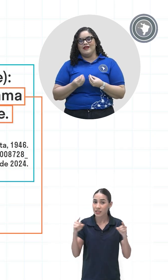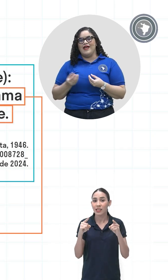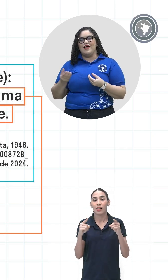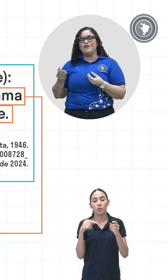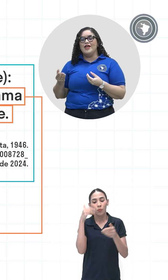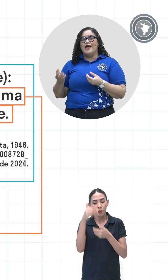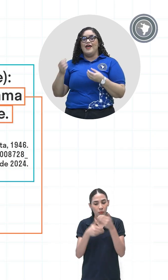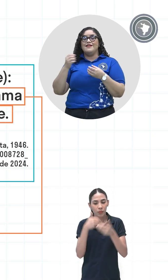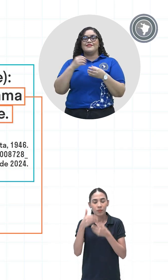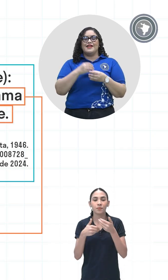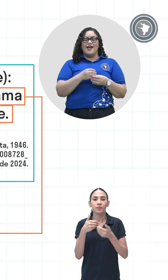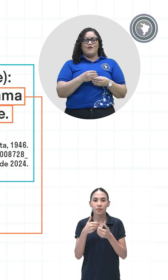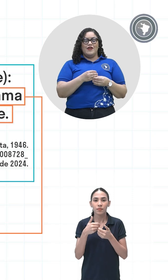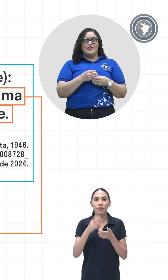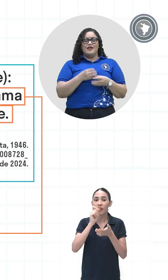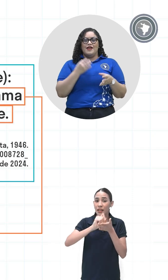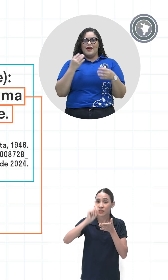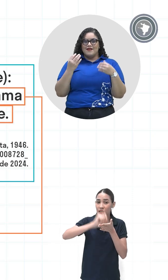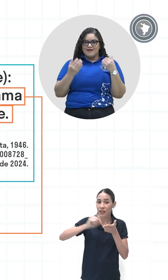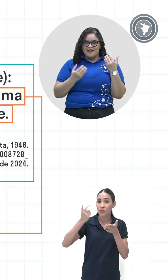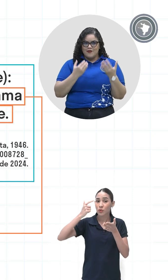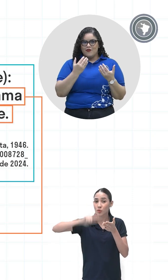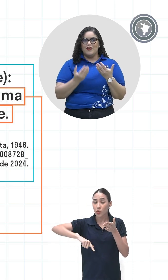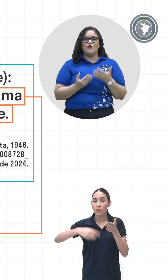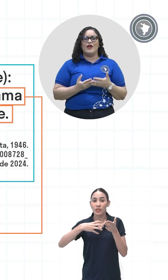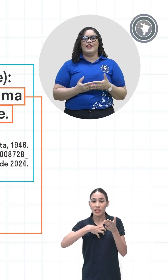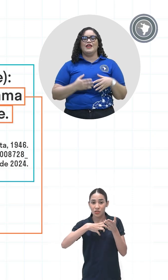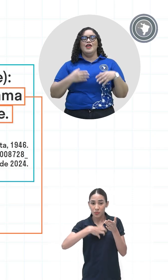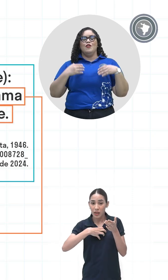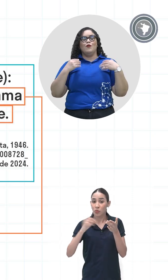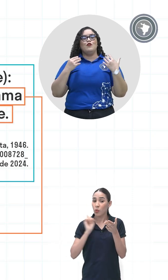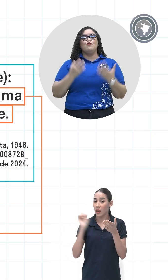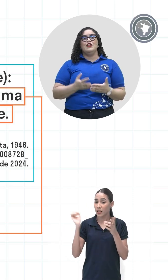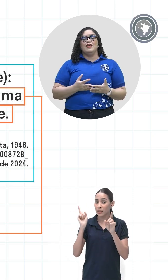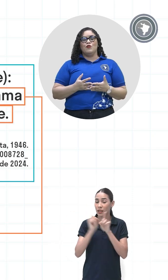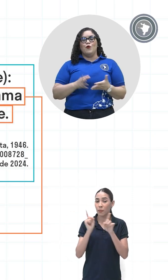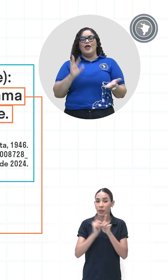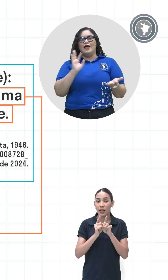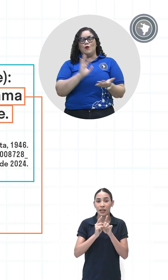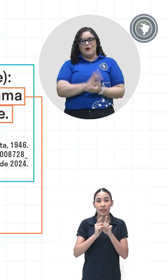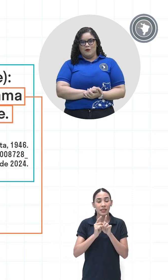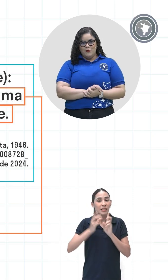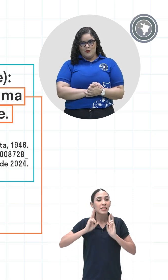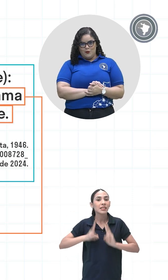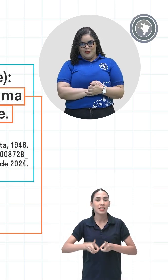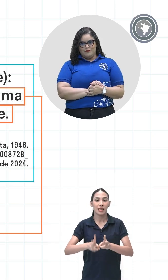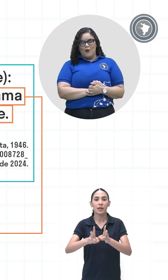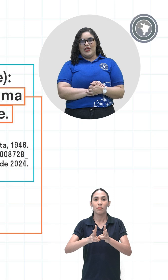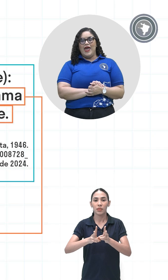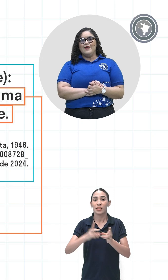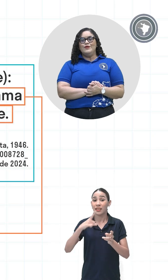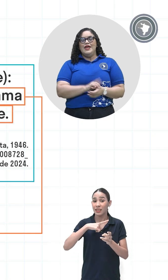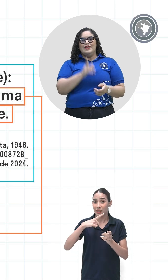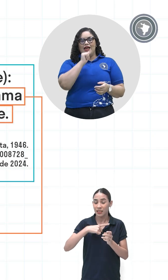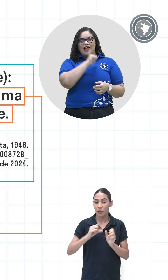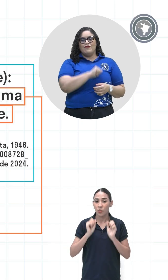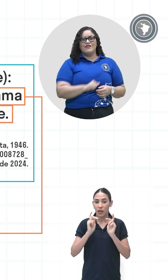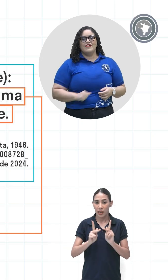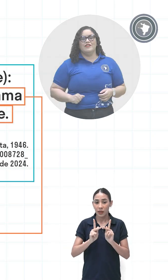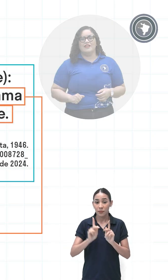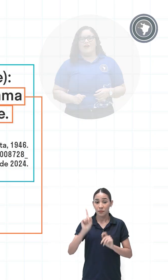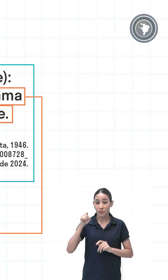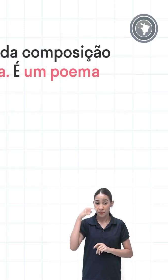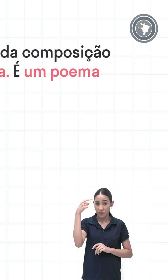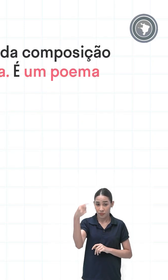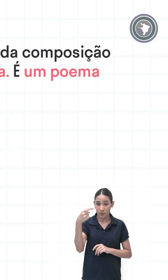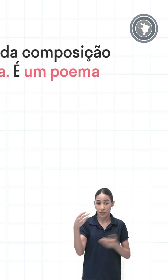intertextualidade, reescrevem esse sentido aqui do infinito, enquanto dure, ok? E aí,